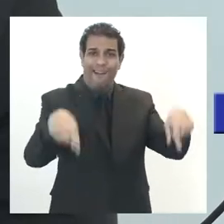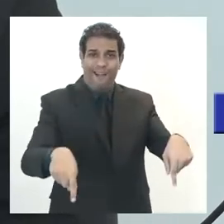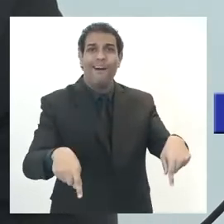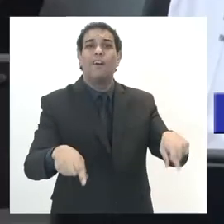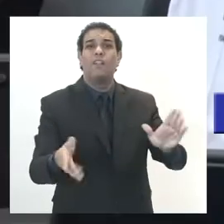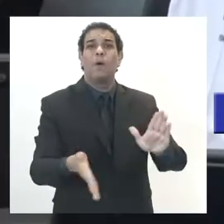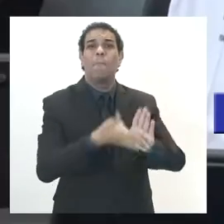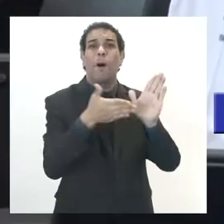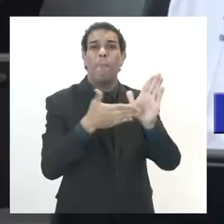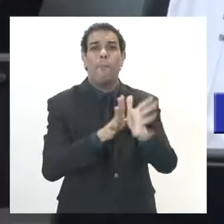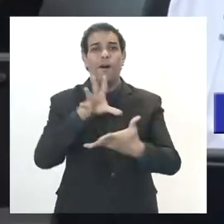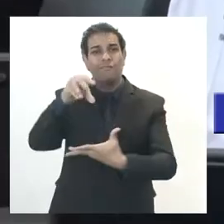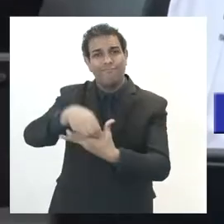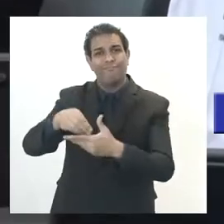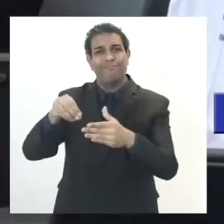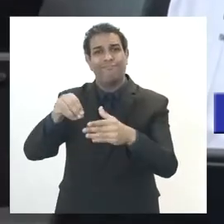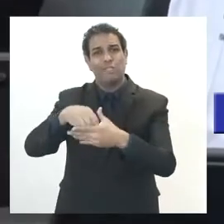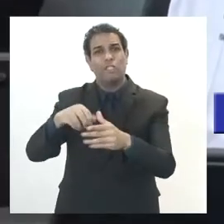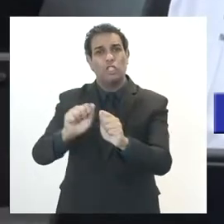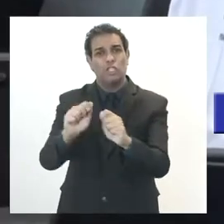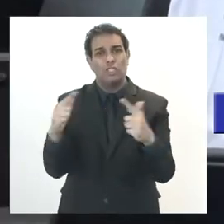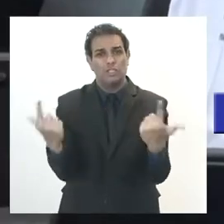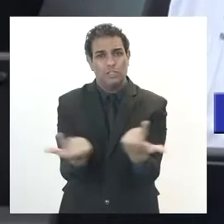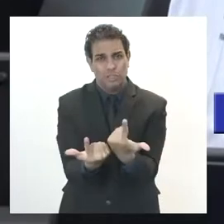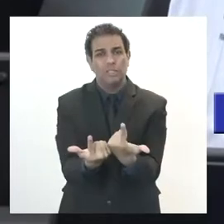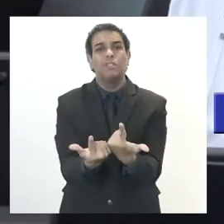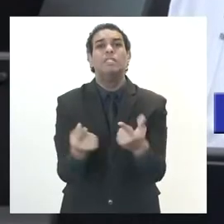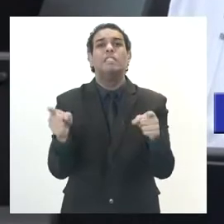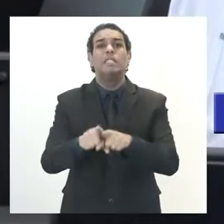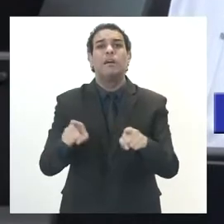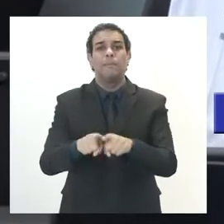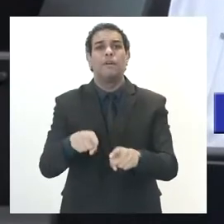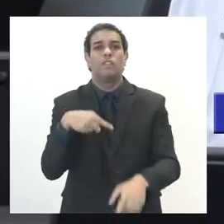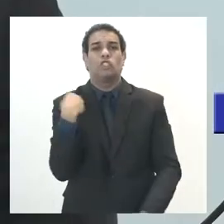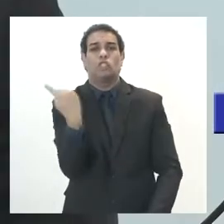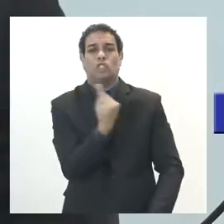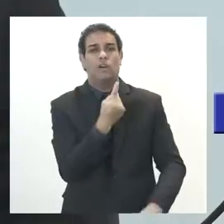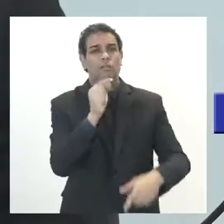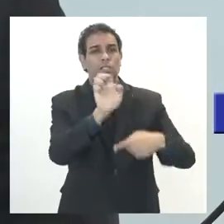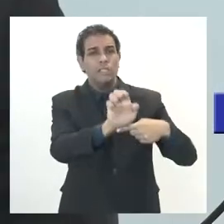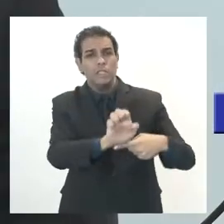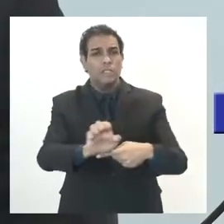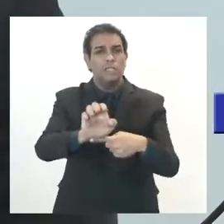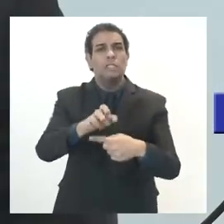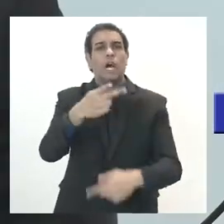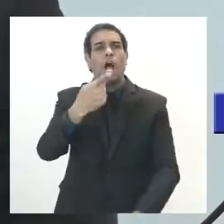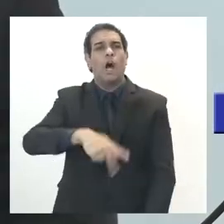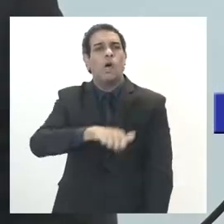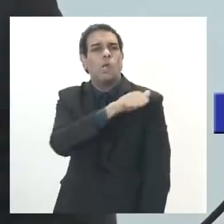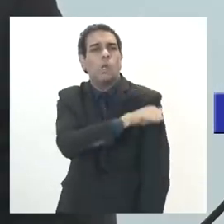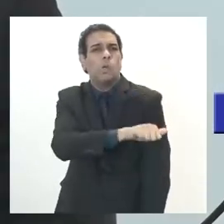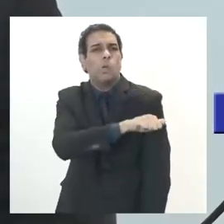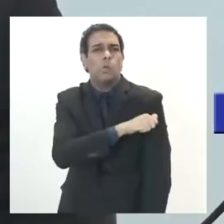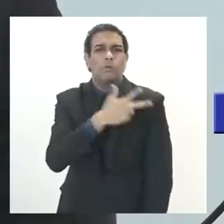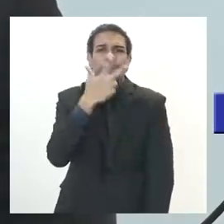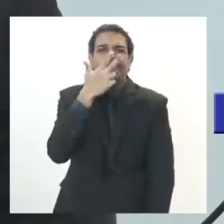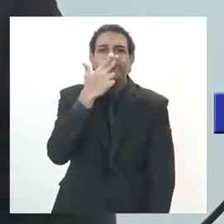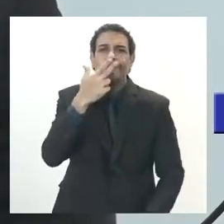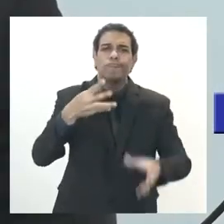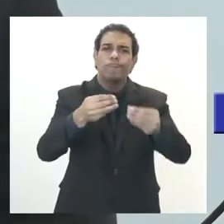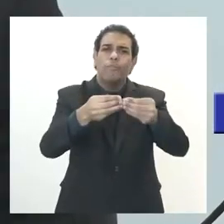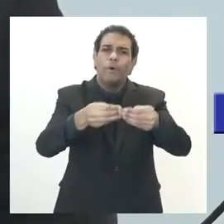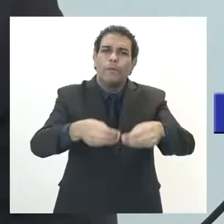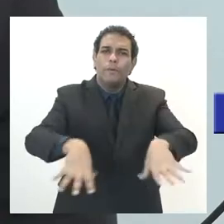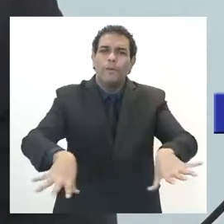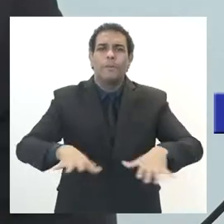bater-se em casa também porque isso vai afetar os serviços públicos no nosso estado que já é deficiente né o regime de plantão buscar o